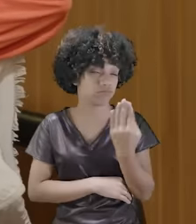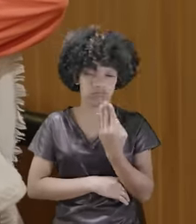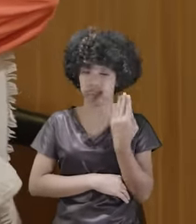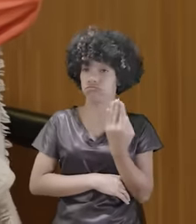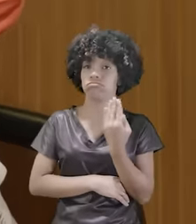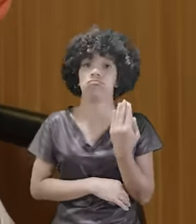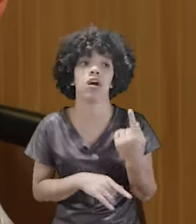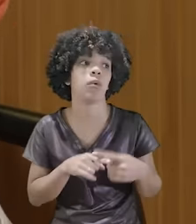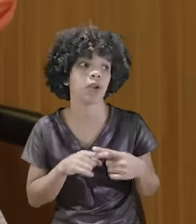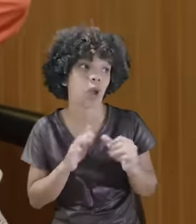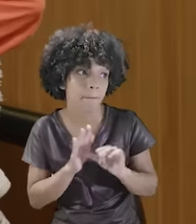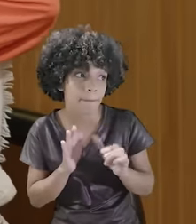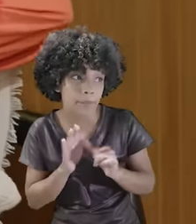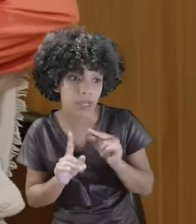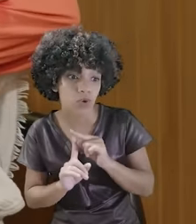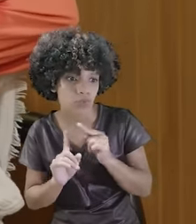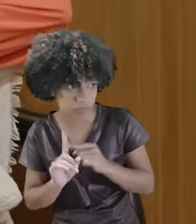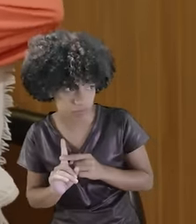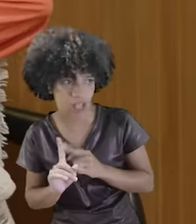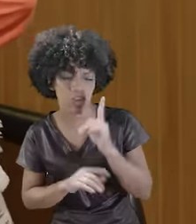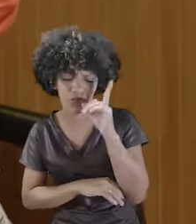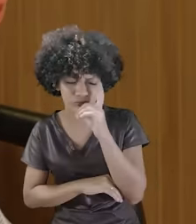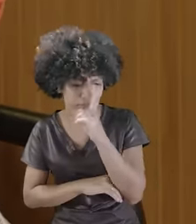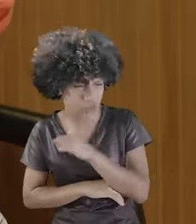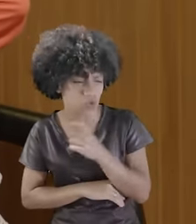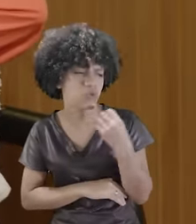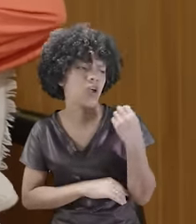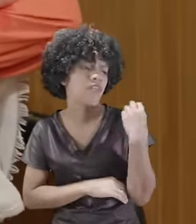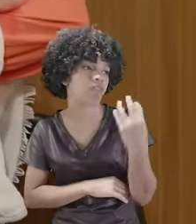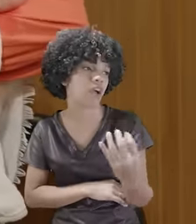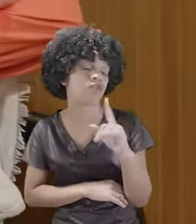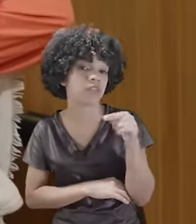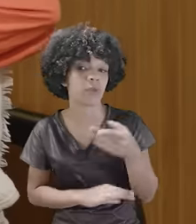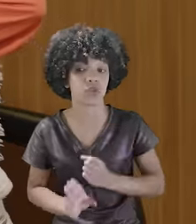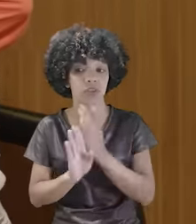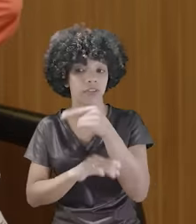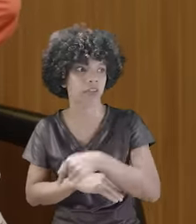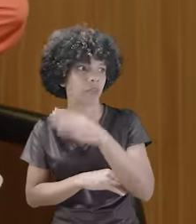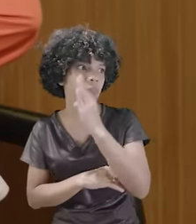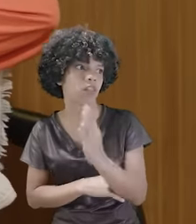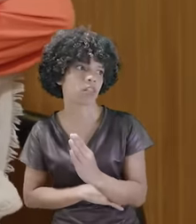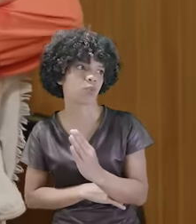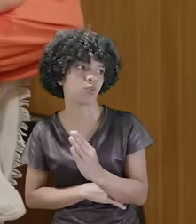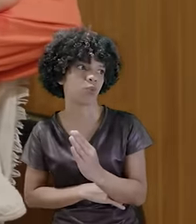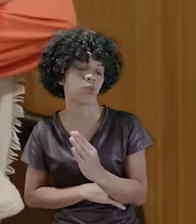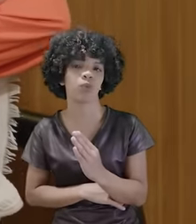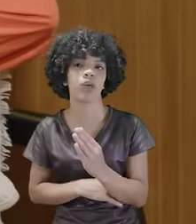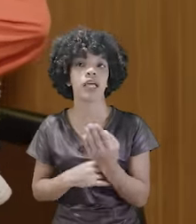mão por causa do meu primeiro filho do viagem foi muito difícil depois que descobri grávida aqui no Brasil